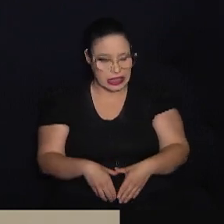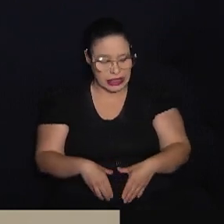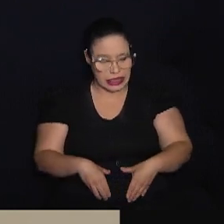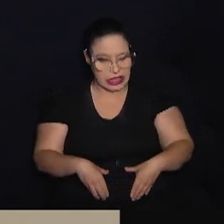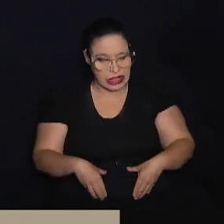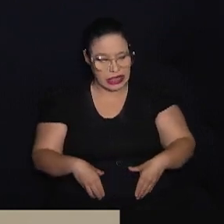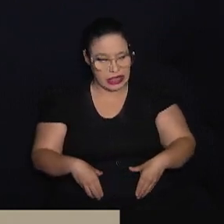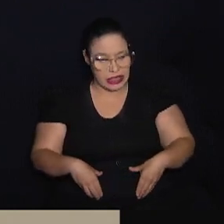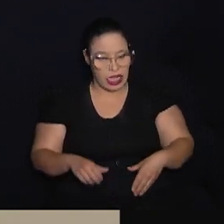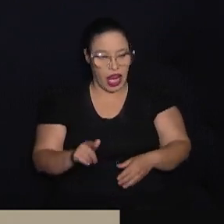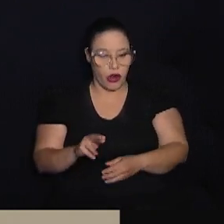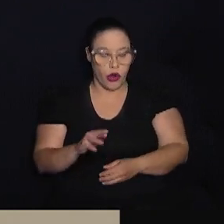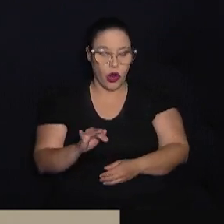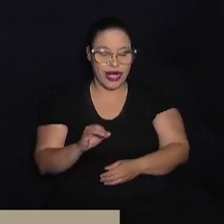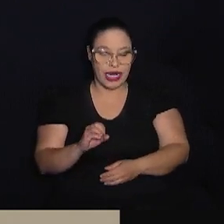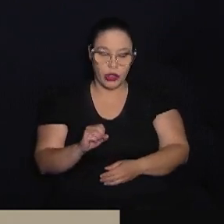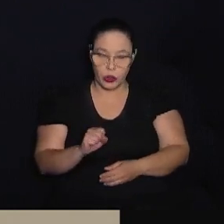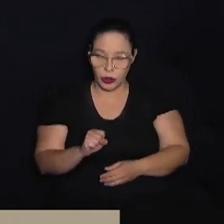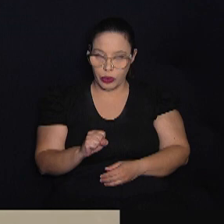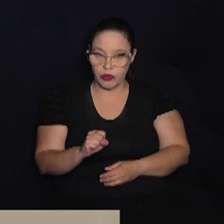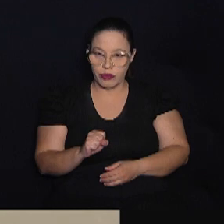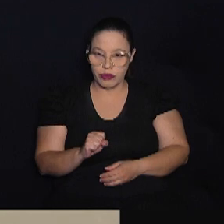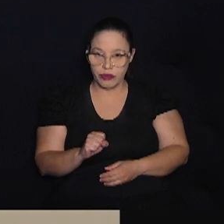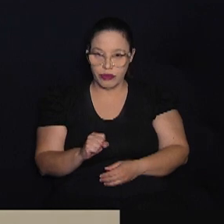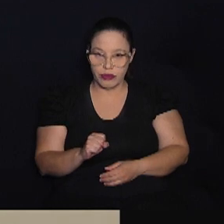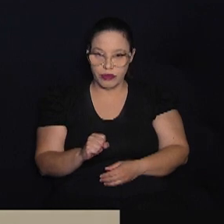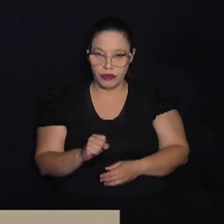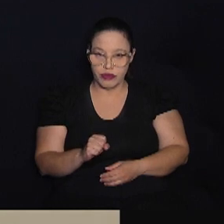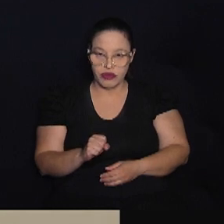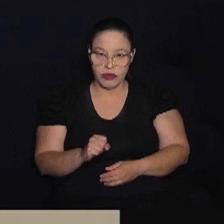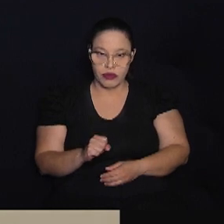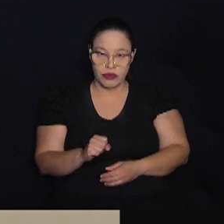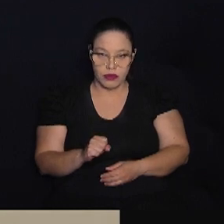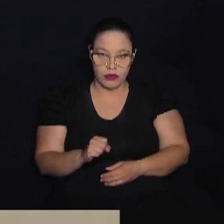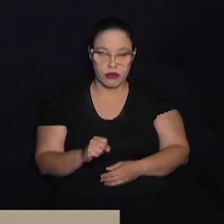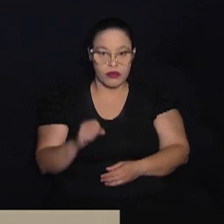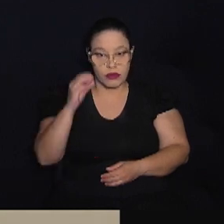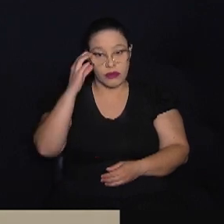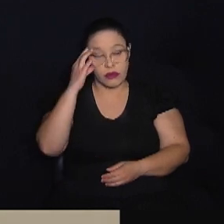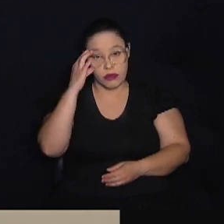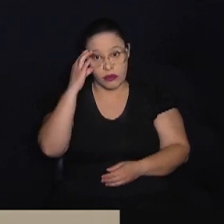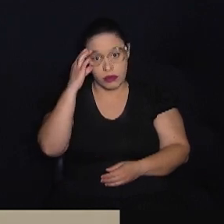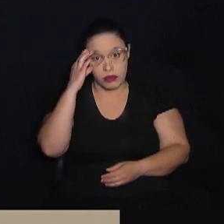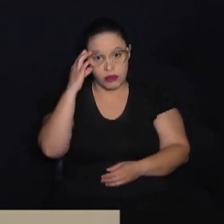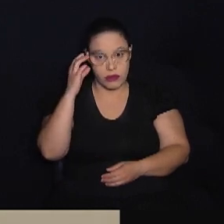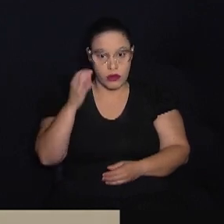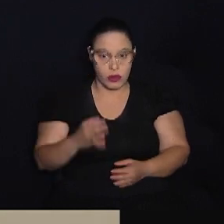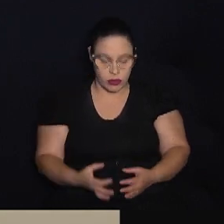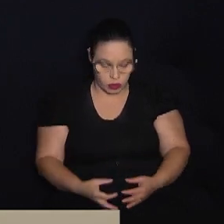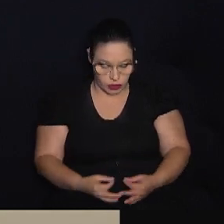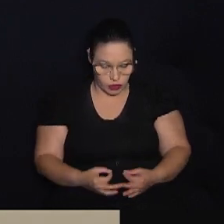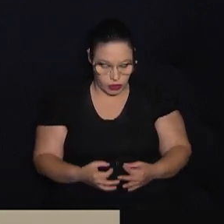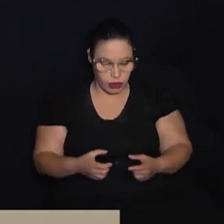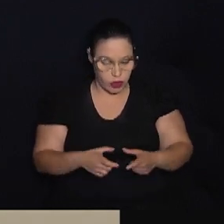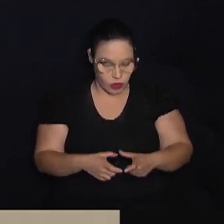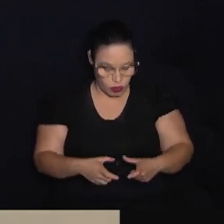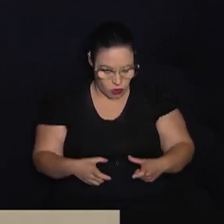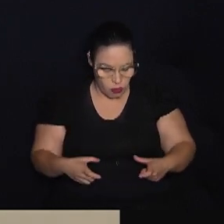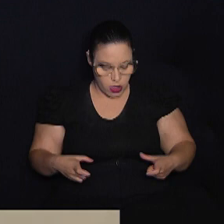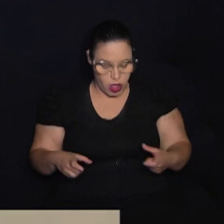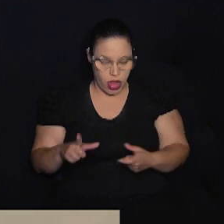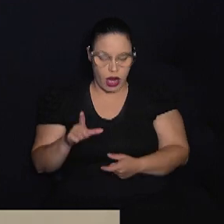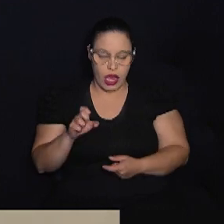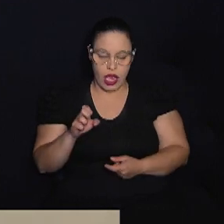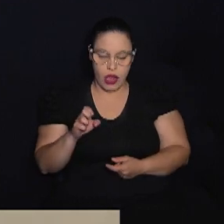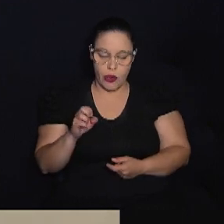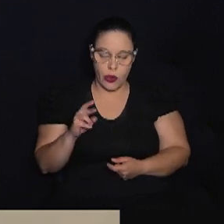os leucócitos, que é quando a gente faz o exame da urina, aumenta aqueles leucócitos. Então, quando você tem o tumor, também vai aumentar os leucócitos, porque